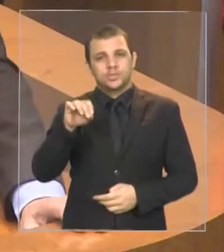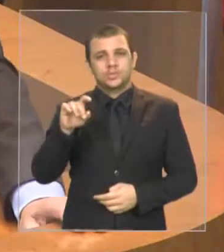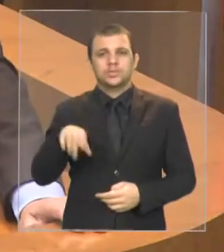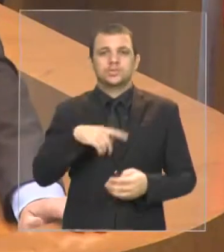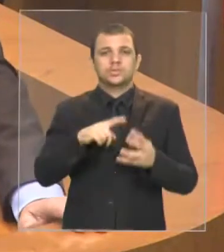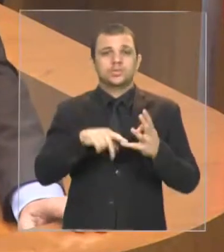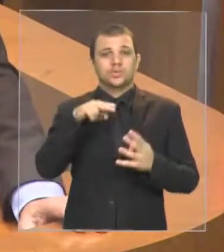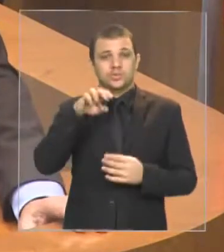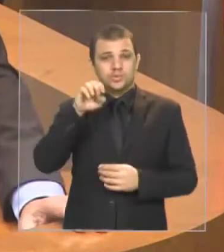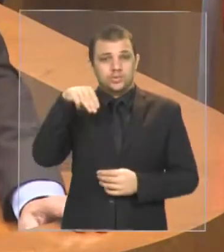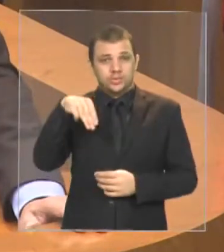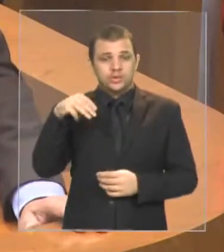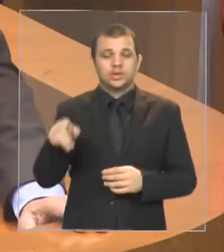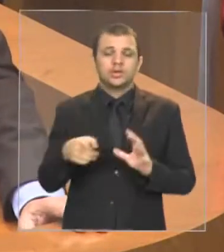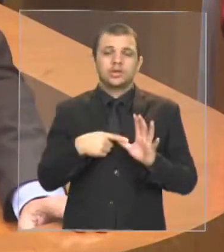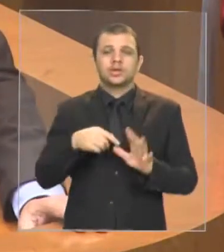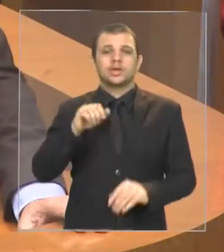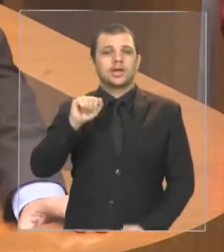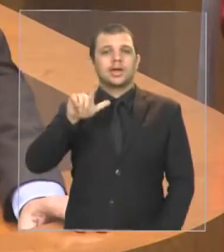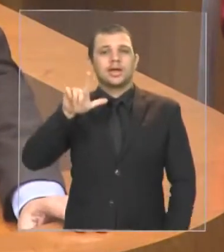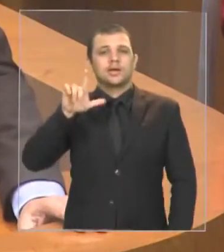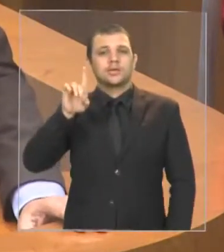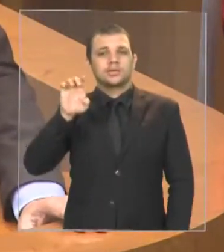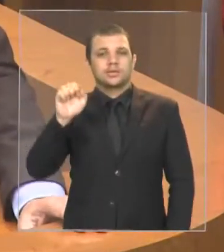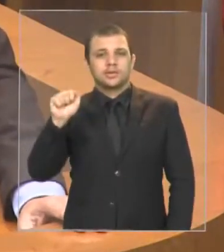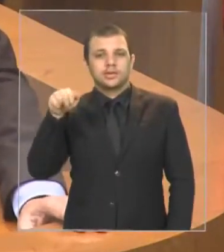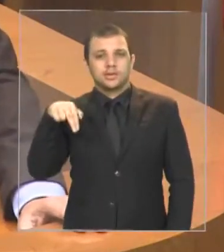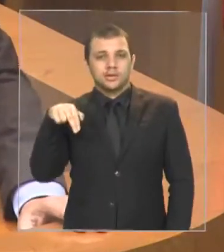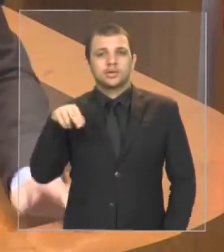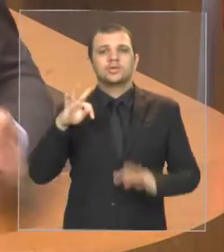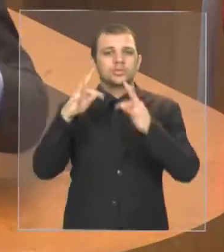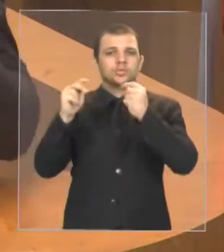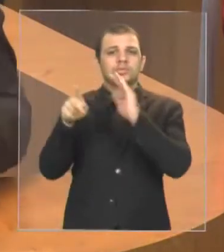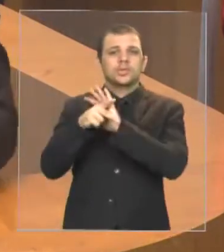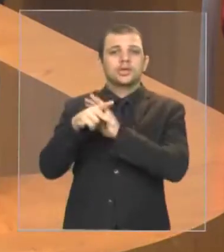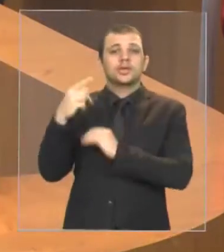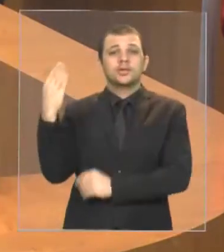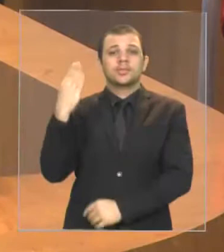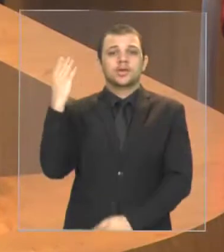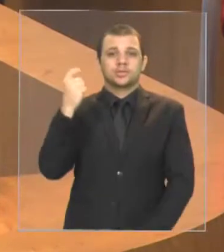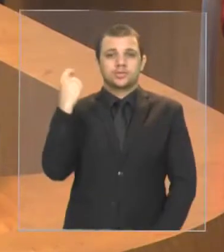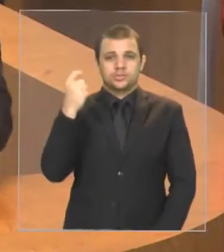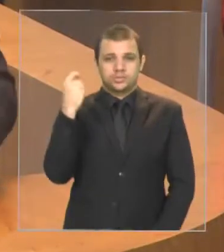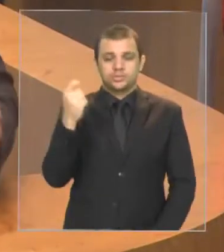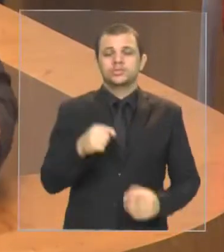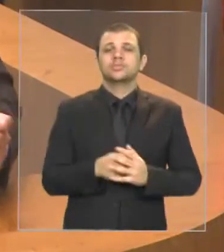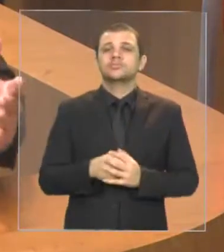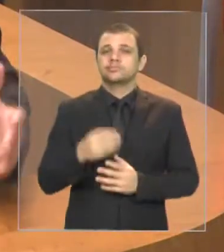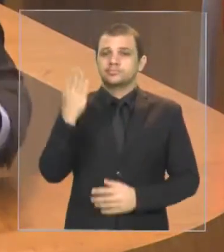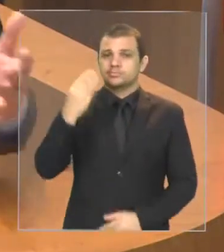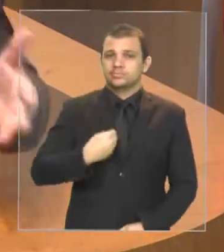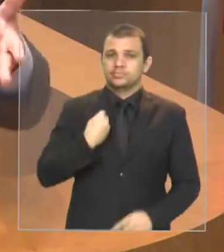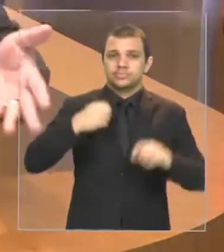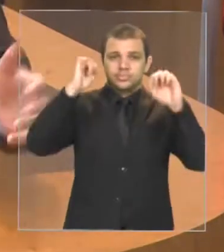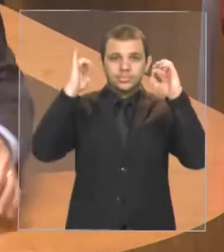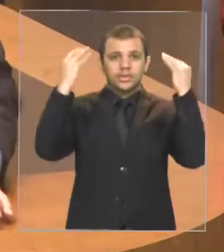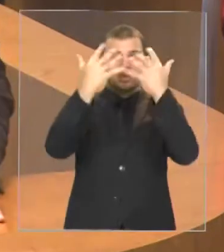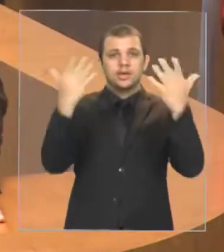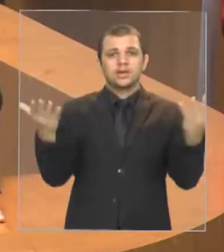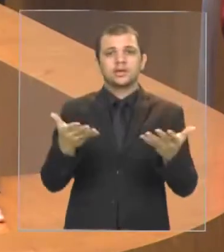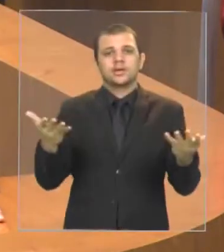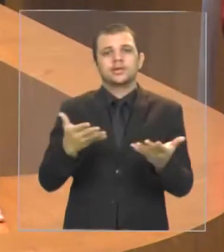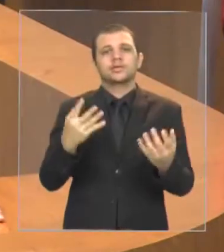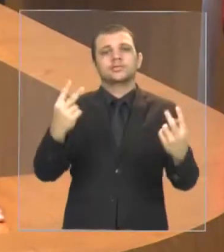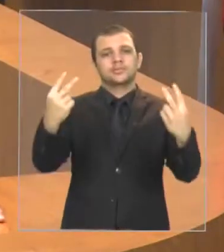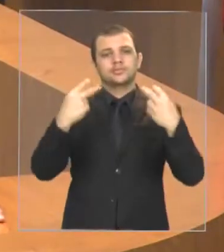vereador Aurélio Barbalho. Se encontram aqui na galeria nesse momento, nos prestigiando, nos abrilhantando com a sua